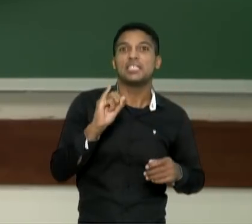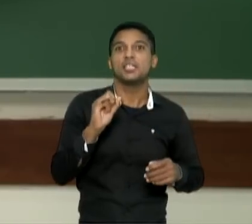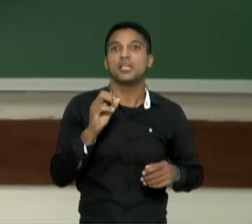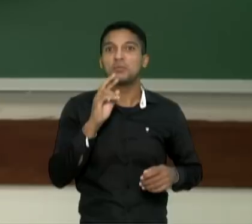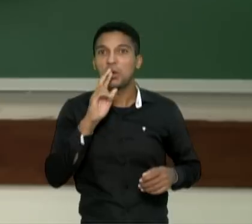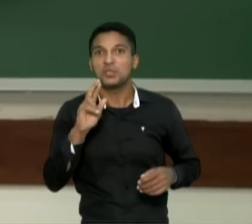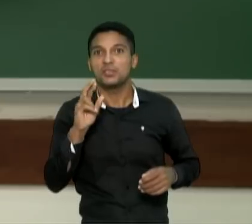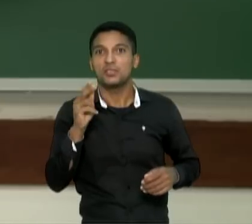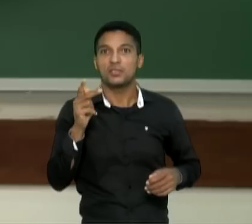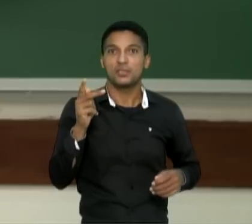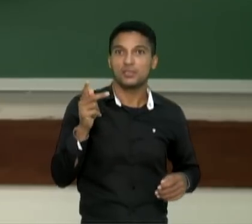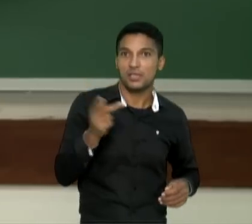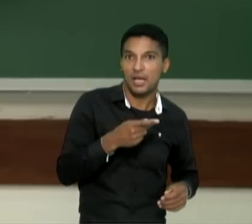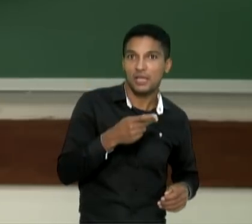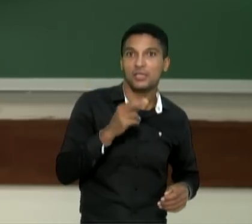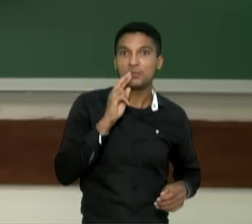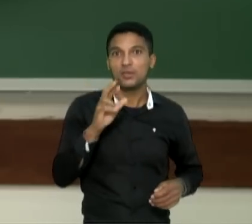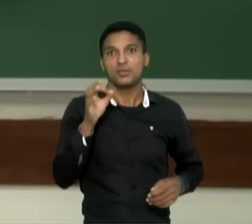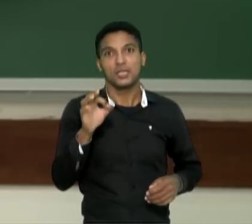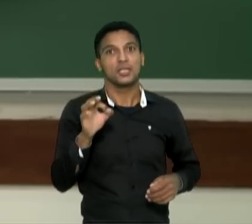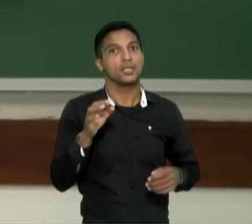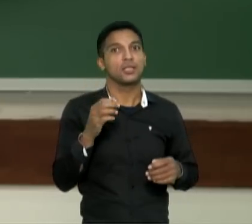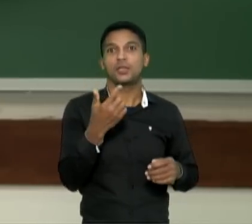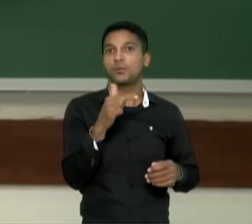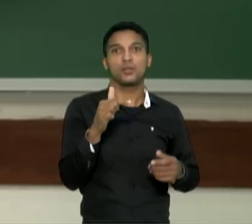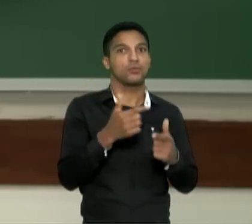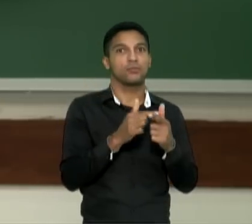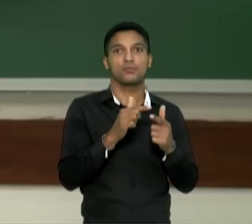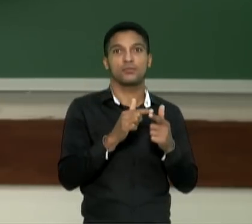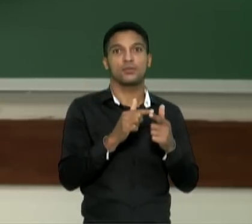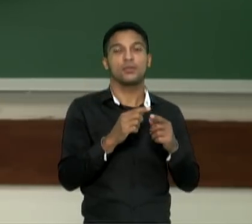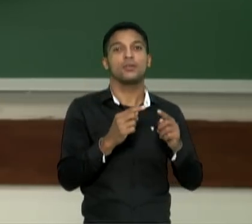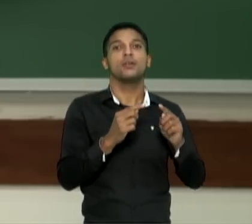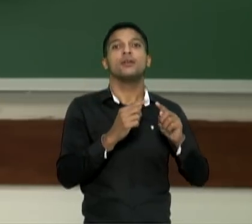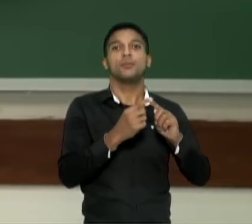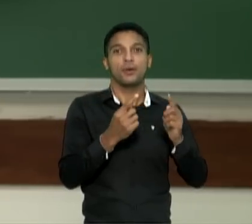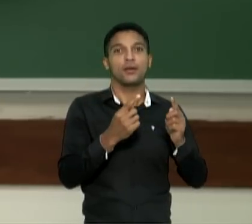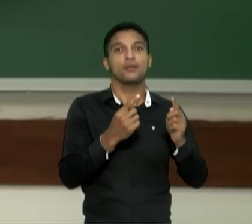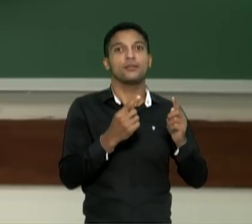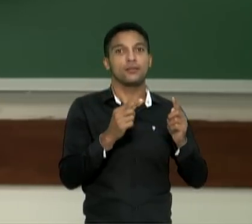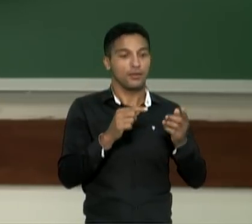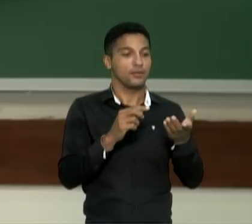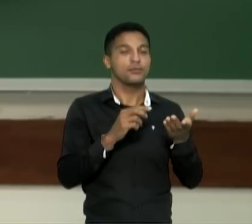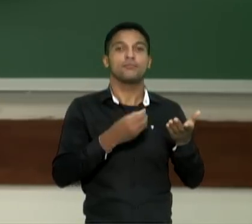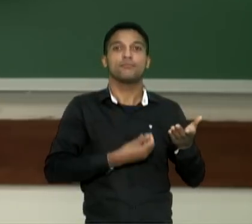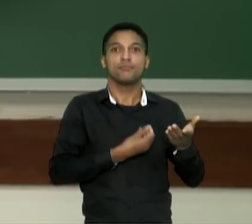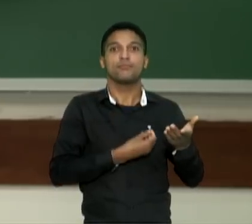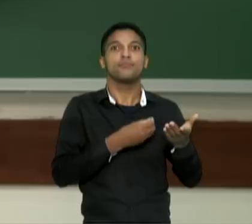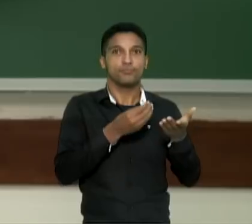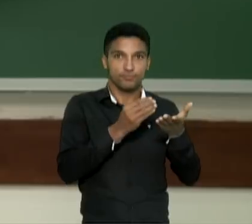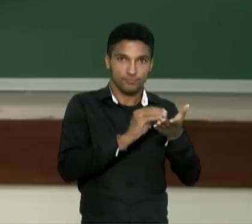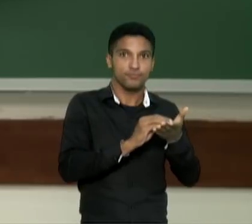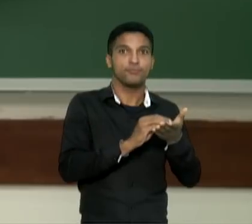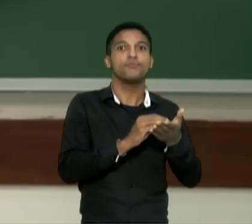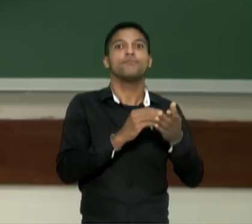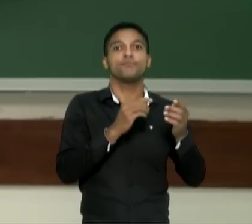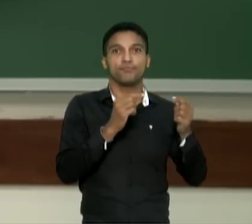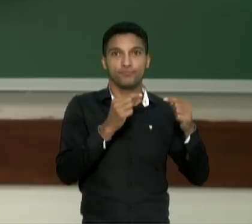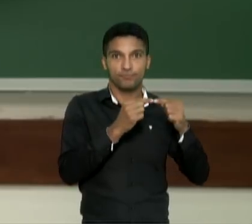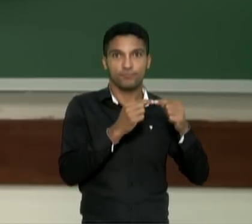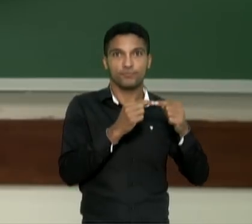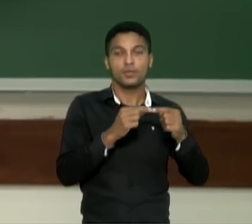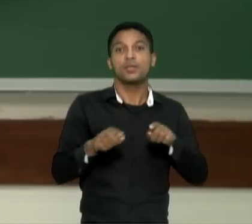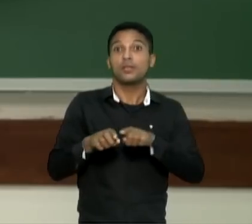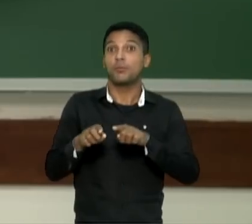as atividades. Para o pessoal que pega as atividades nas escolas, vocês, se tiverem